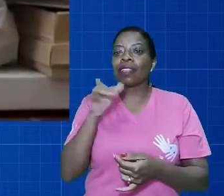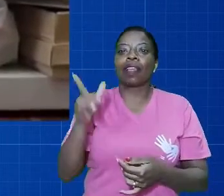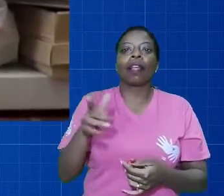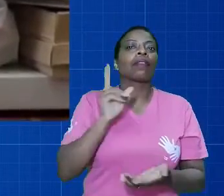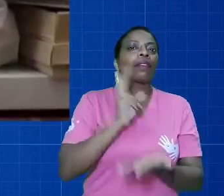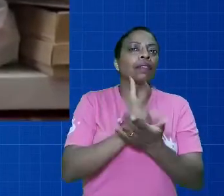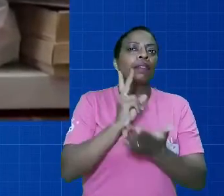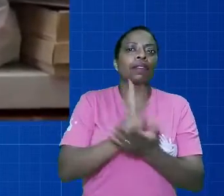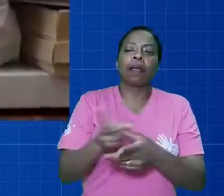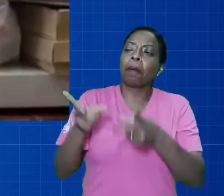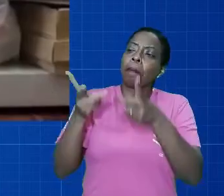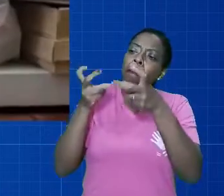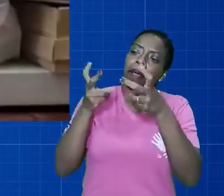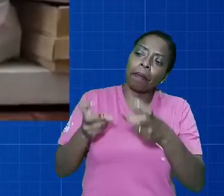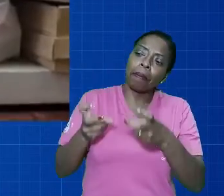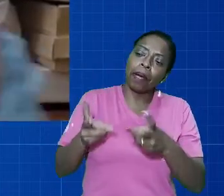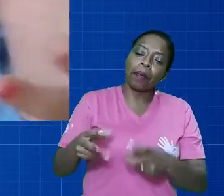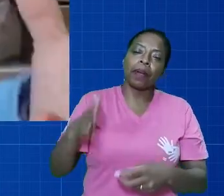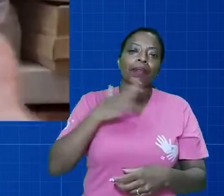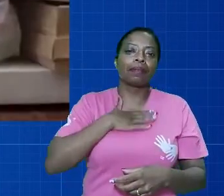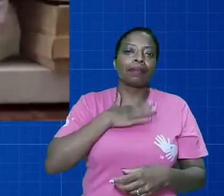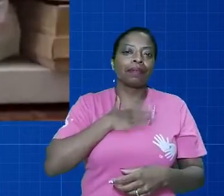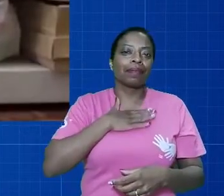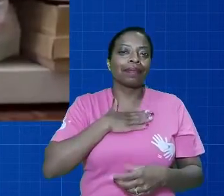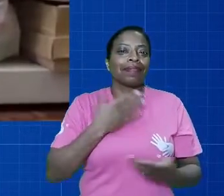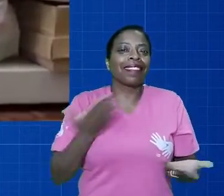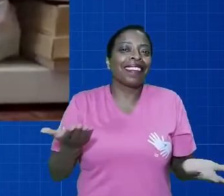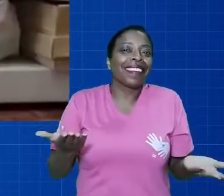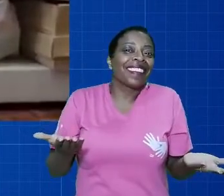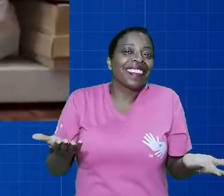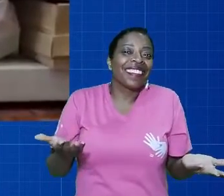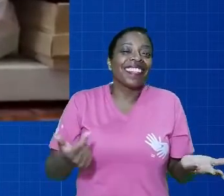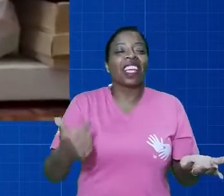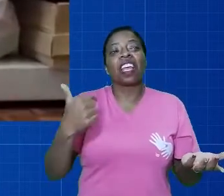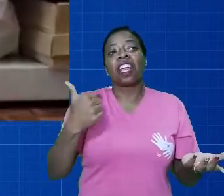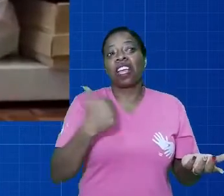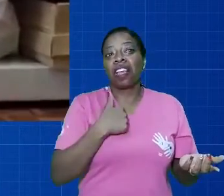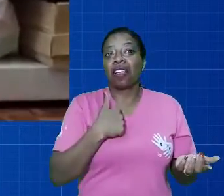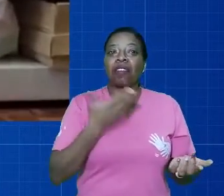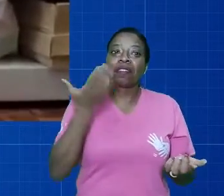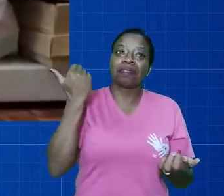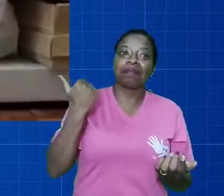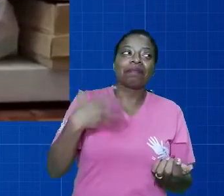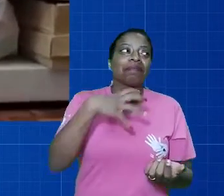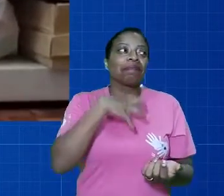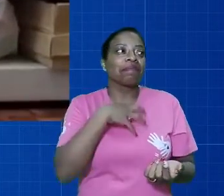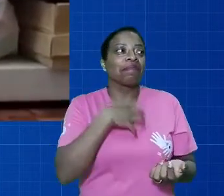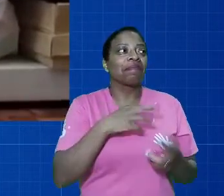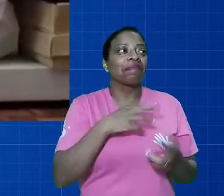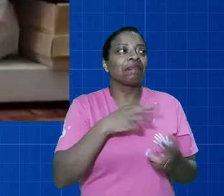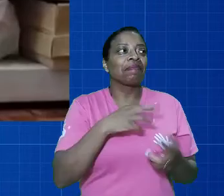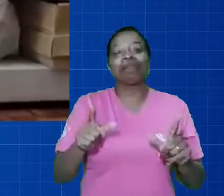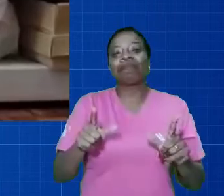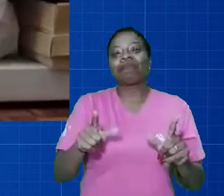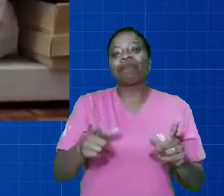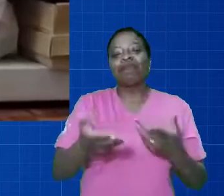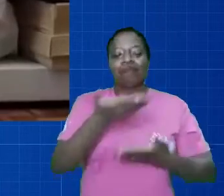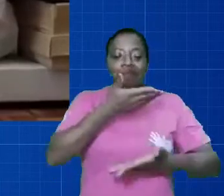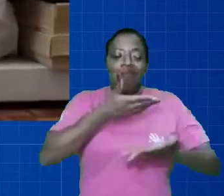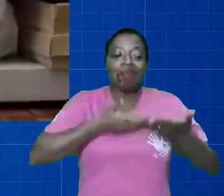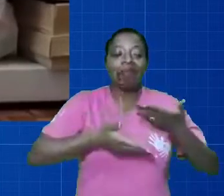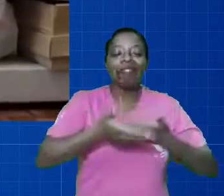gente, naquela coisa da aula e tal, aluno, aquele compartilhamento gostoso, né, das atividades, eu não